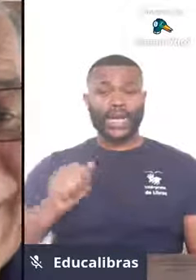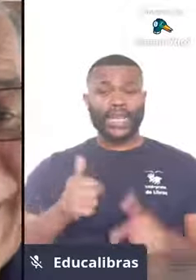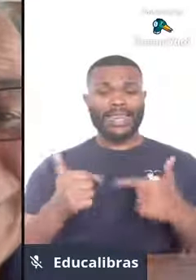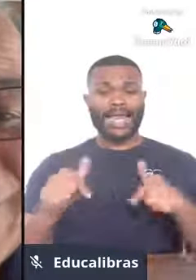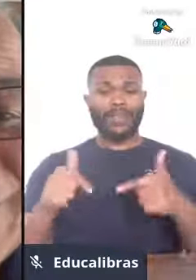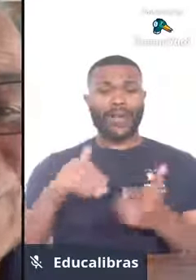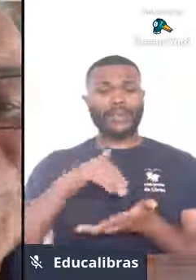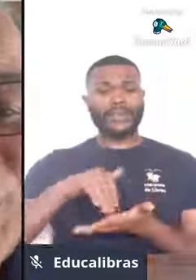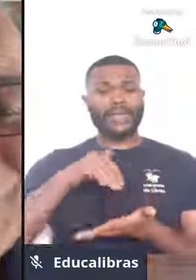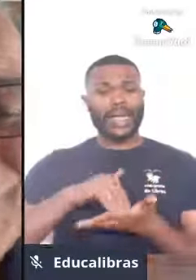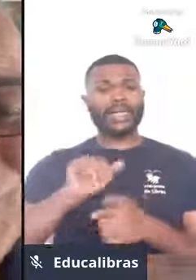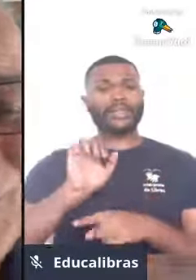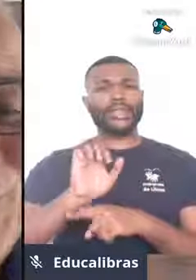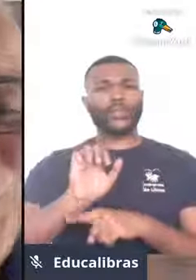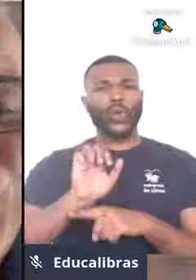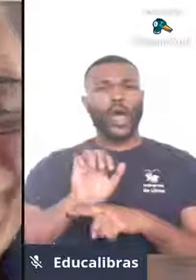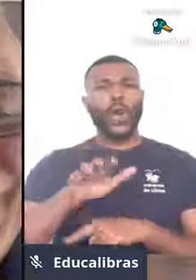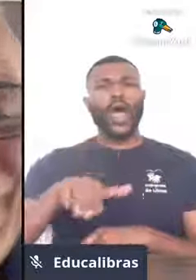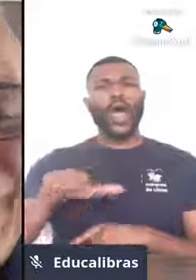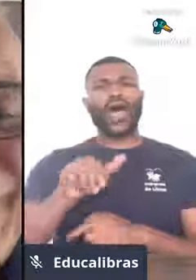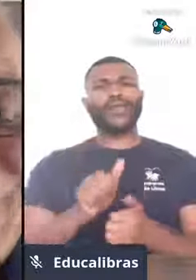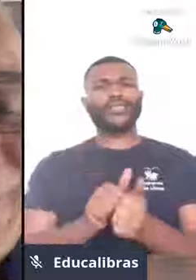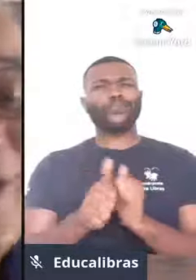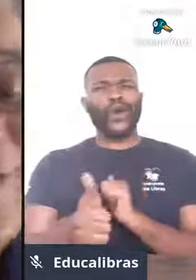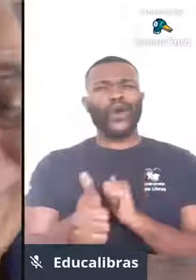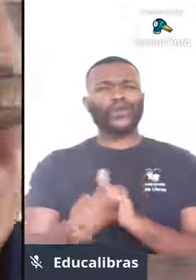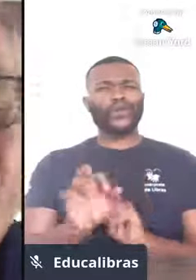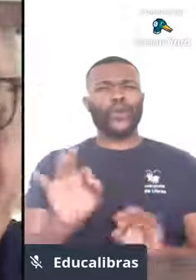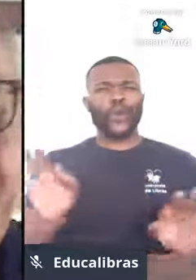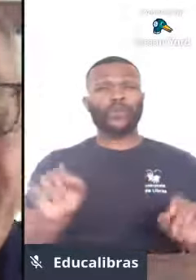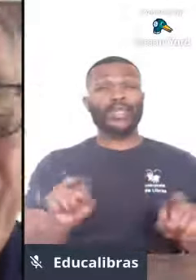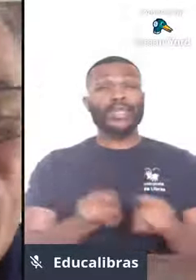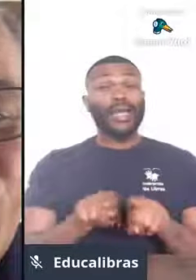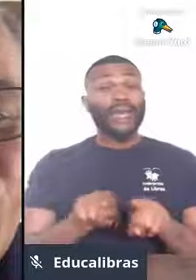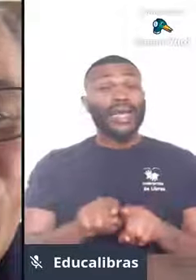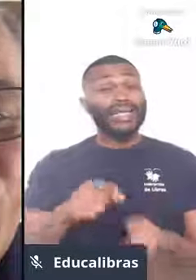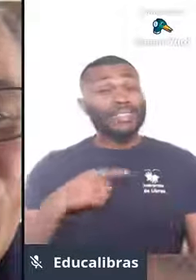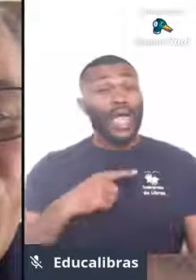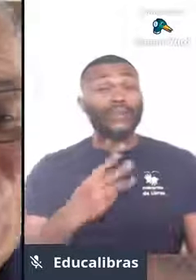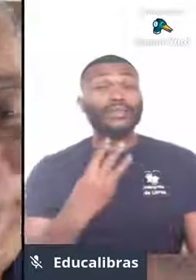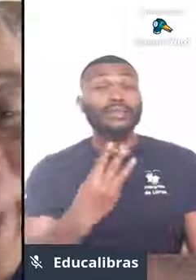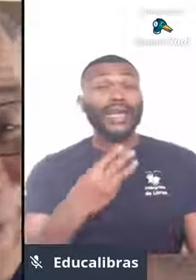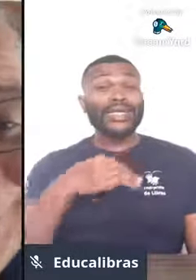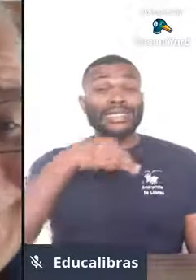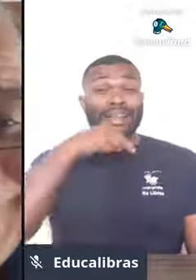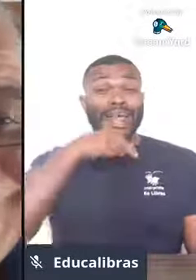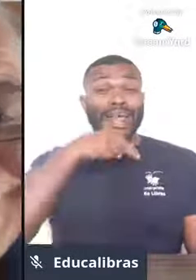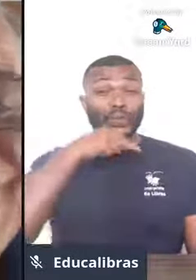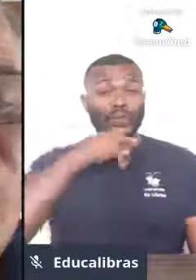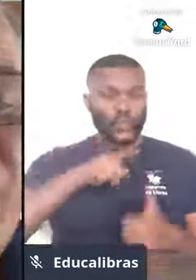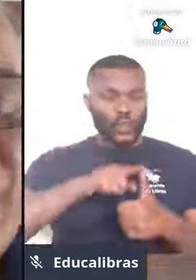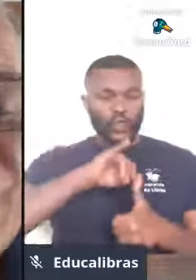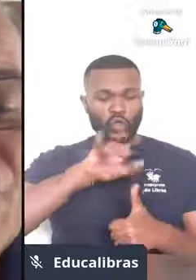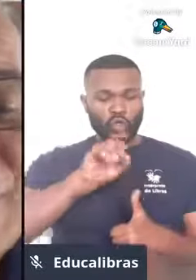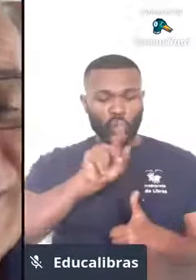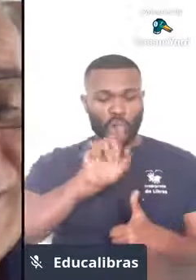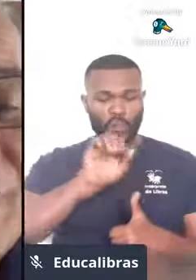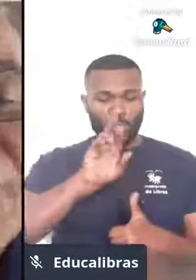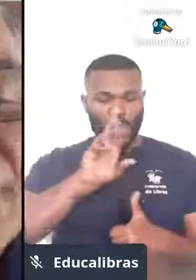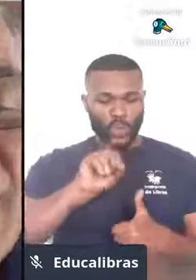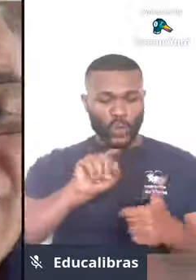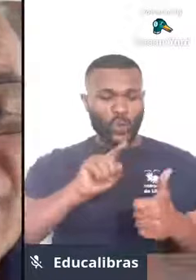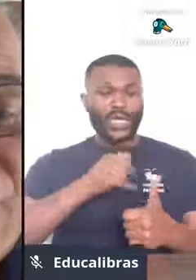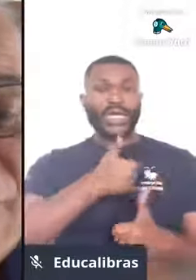da área de esportes, muito boa. E tenho 3 netos. Eu tenho o João Pedro, 19 anos, que está